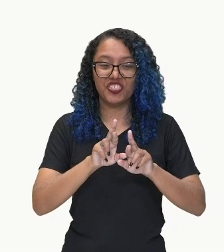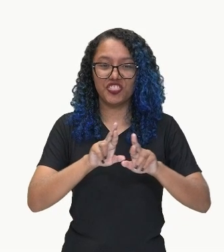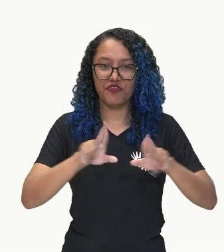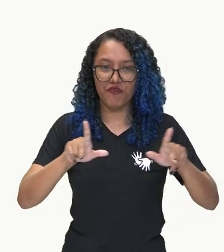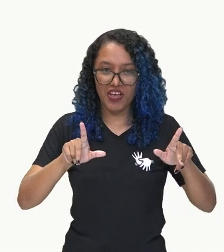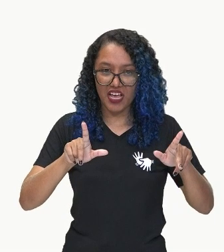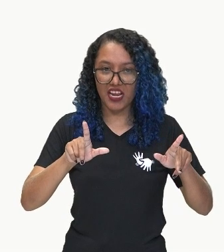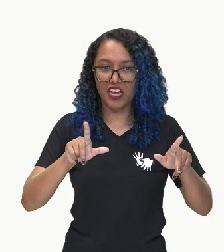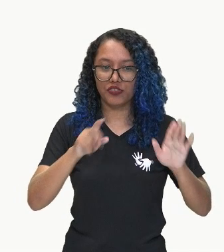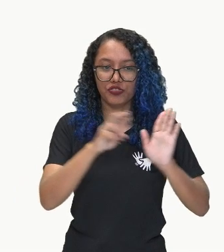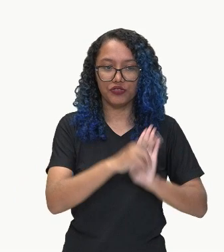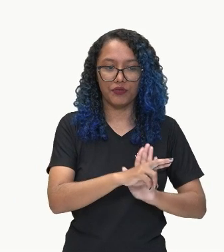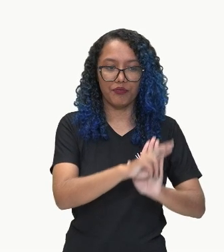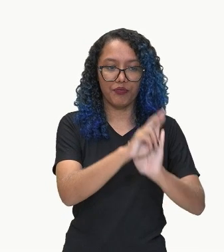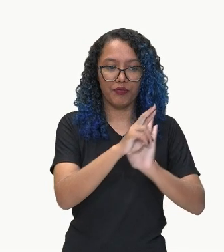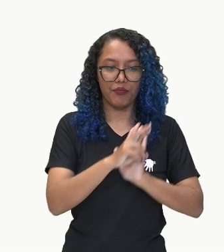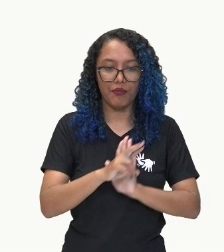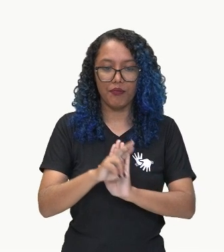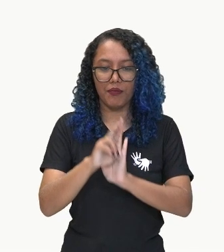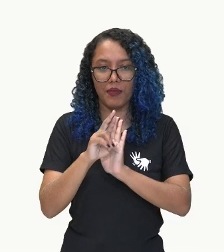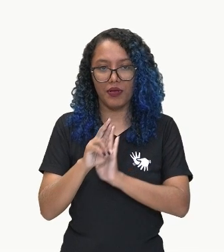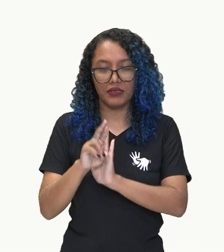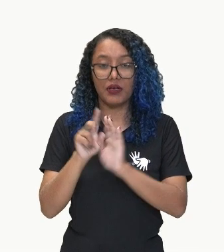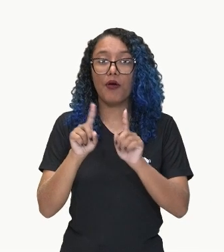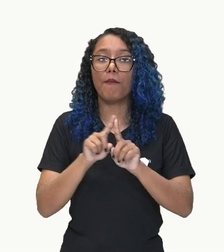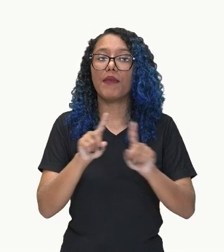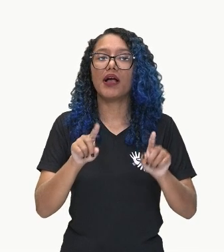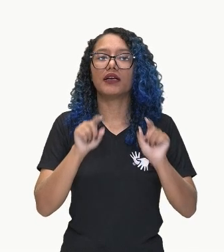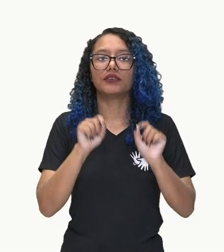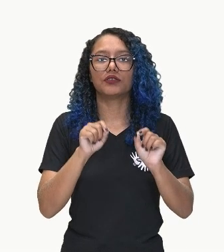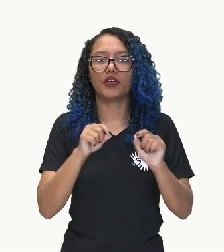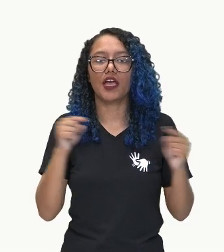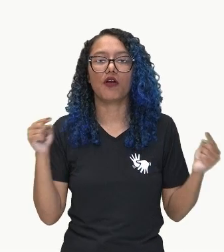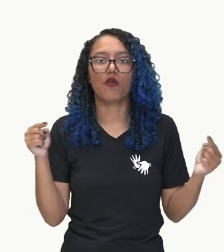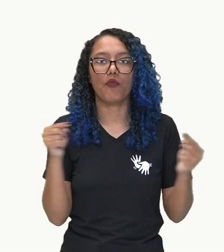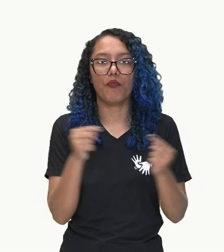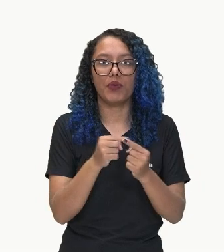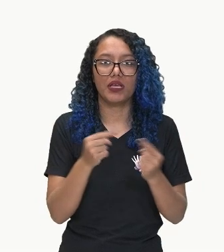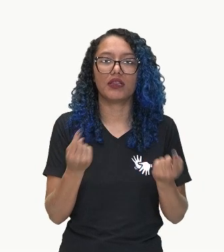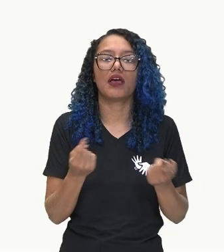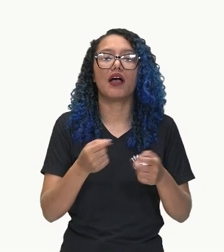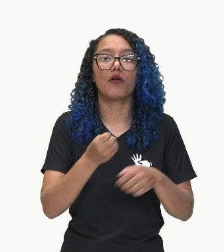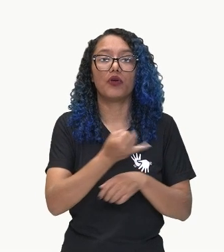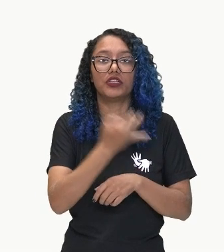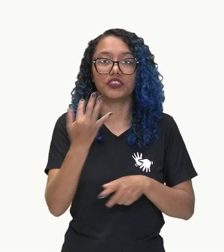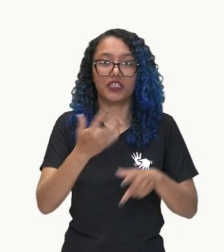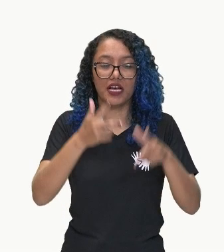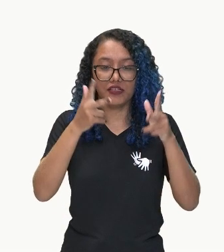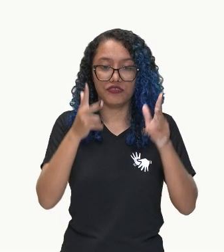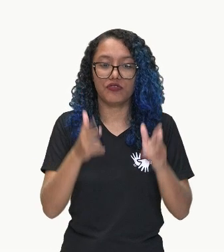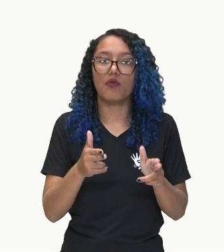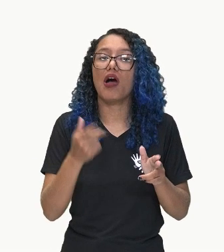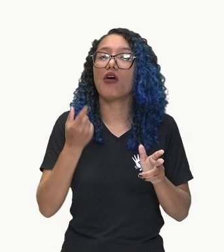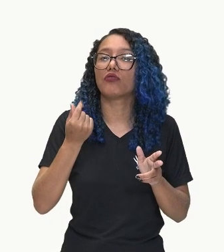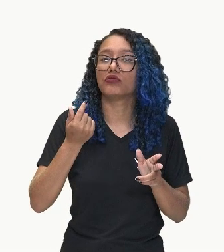o quê? A mesma quantidade. Deixa eu passar esse número decimal aqui para a fração